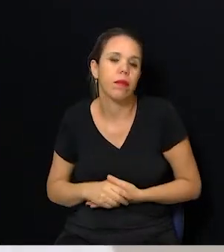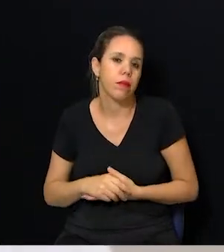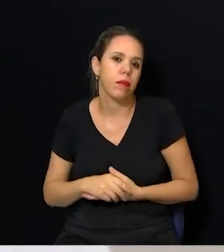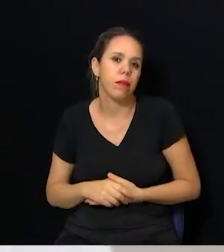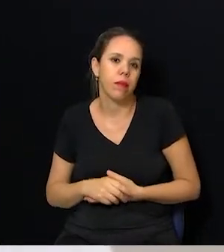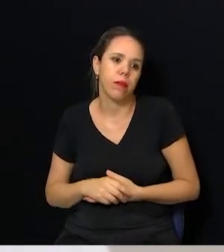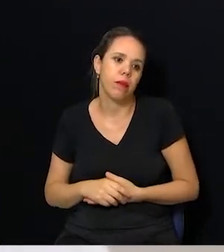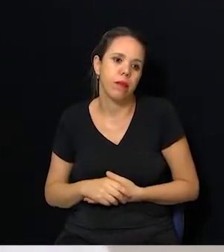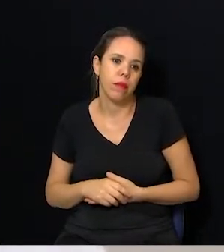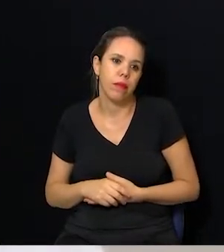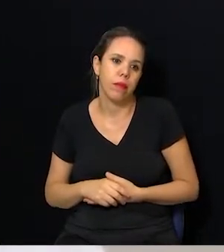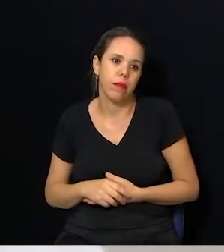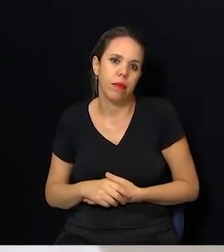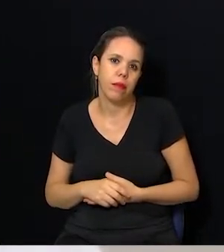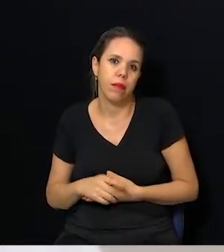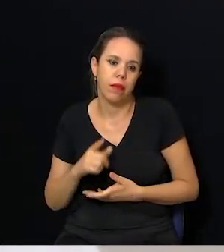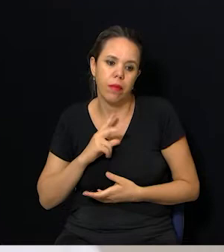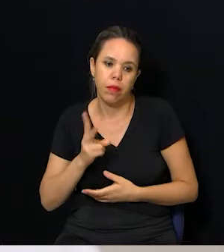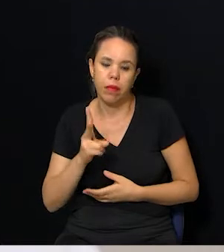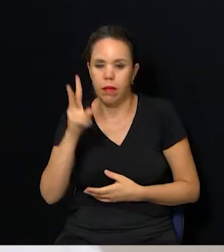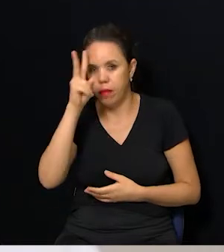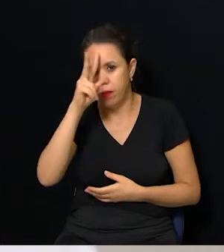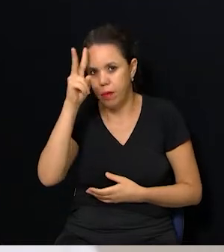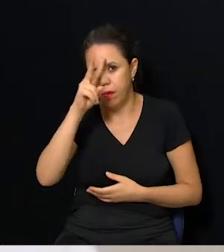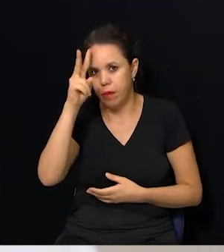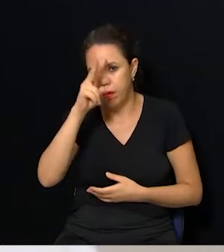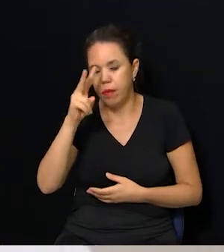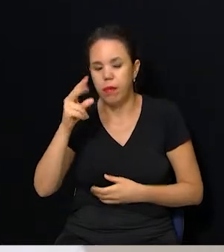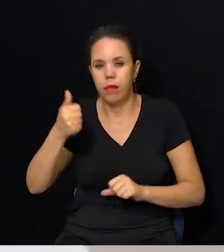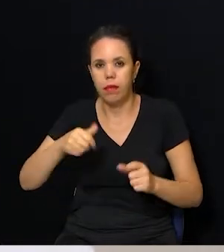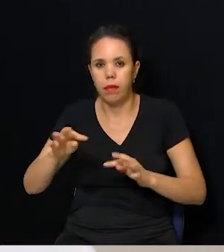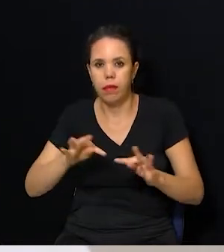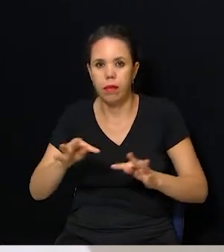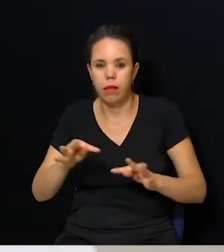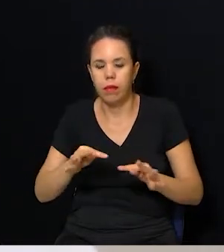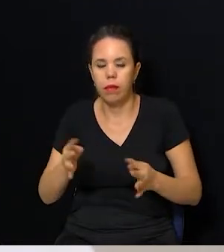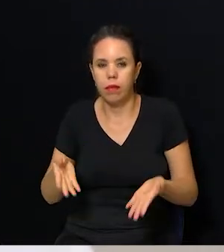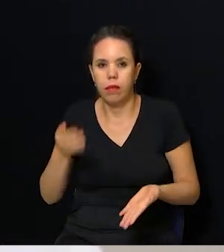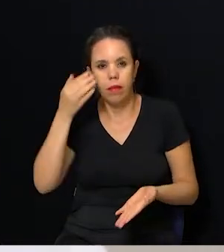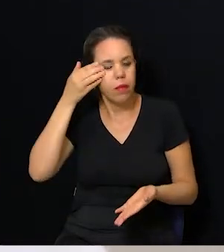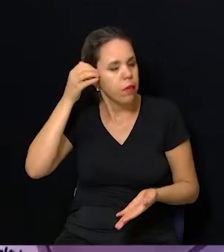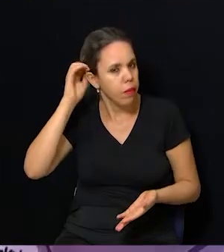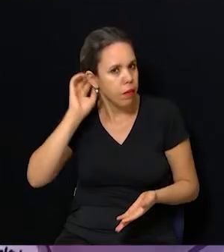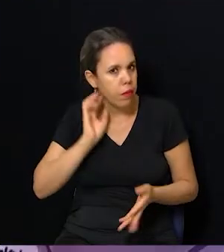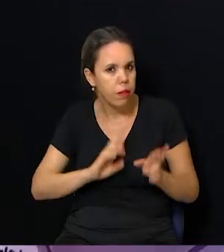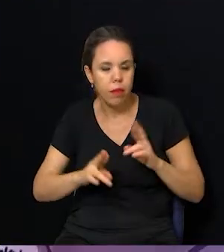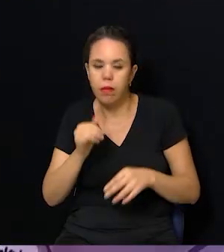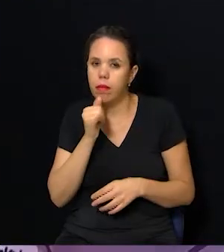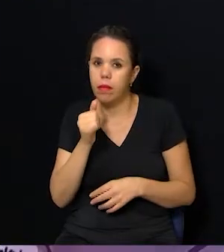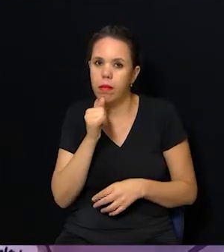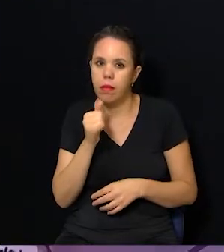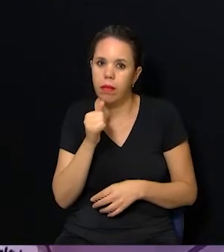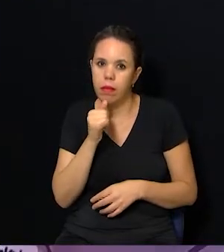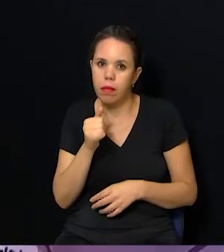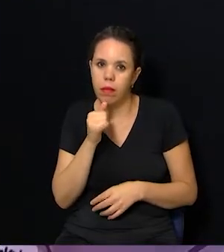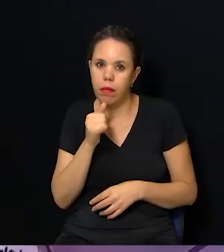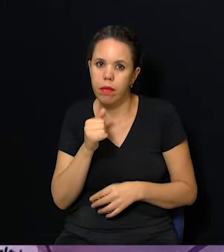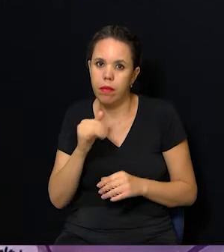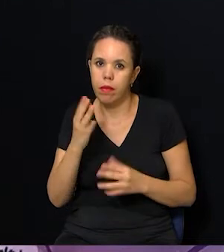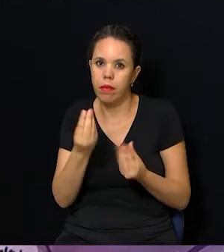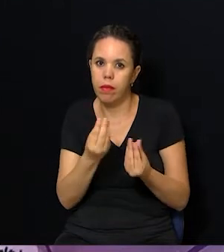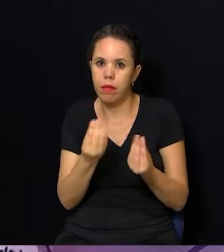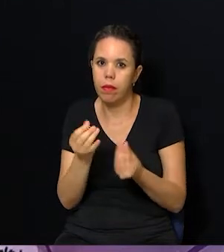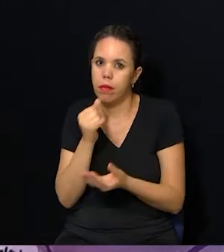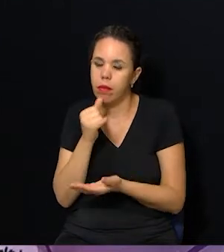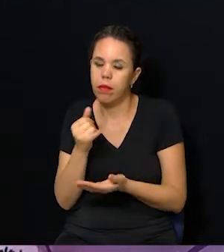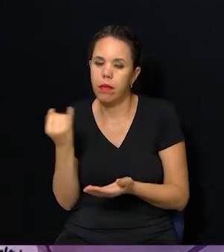isso é uma situação que a gente tem que sempre lembrar, porque o diagnóstico precoce aqui é o exemplo, um dos muitos